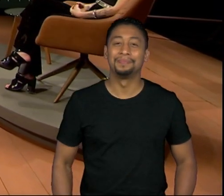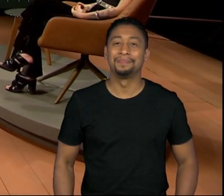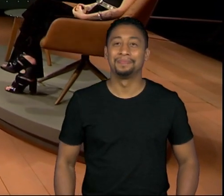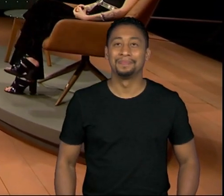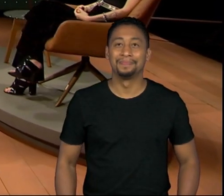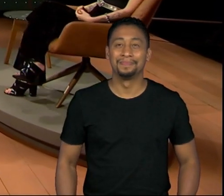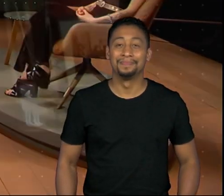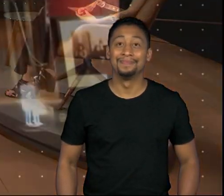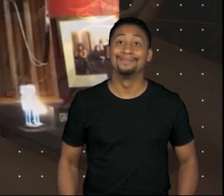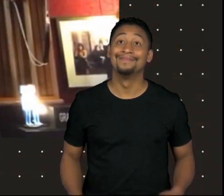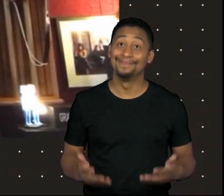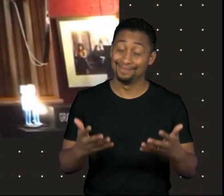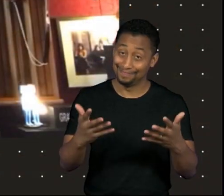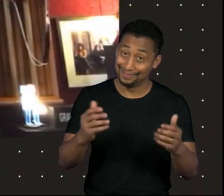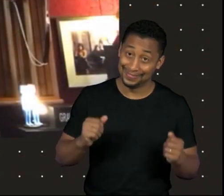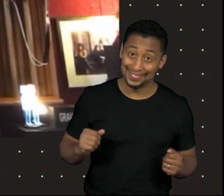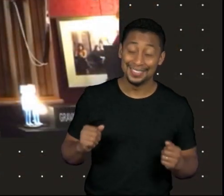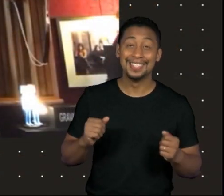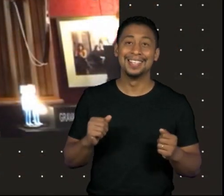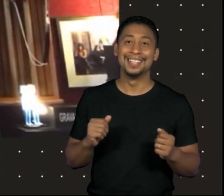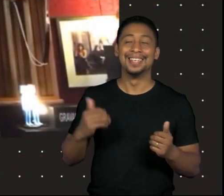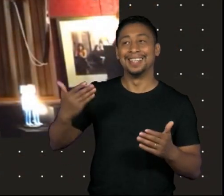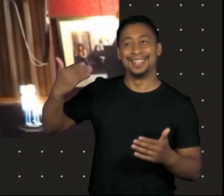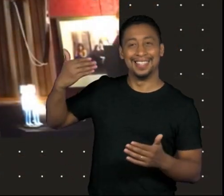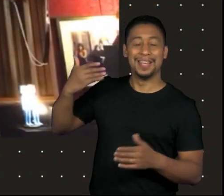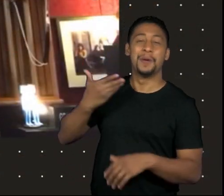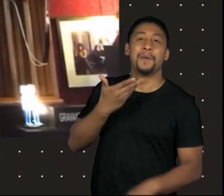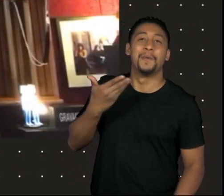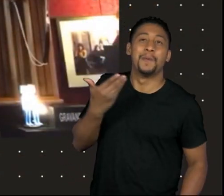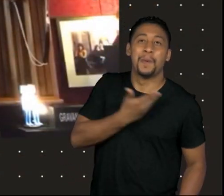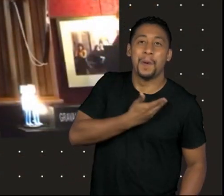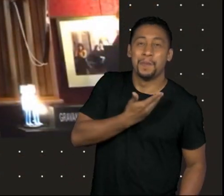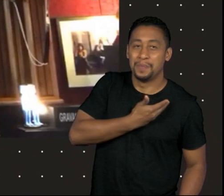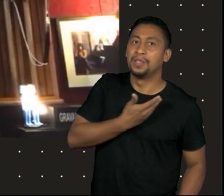Em 2007, um amigo, Fabá Jimenez,